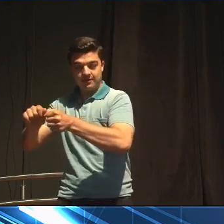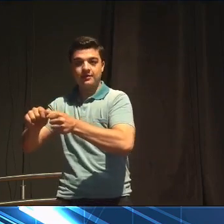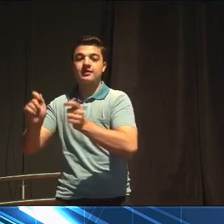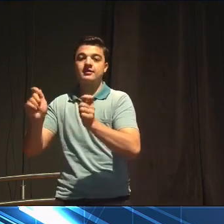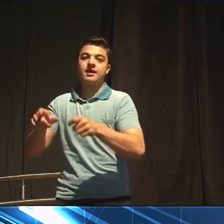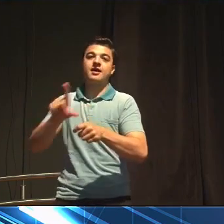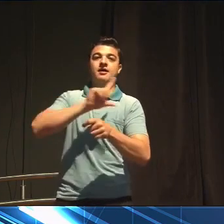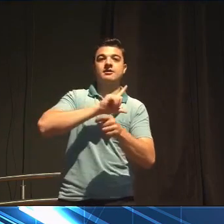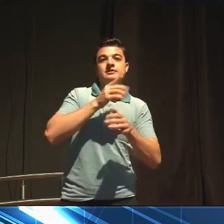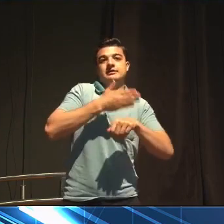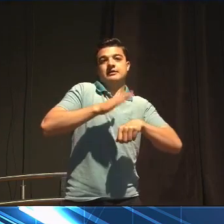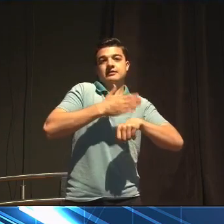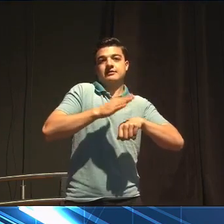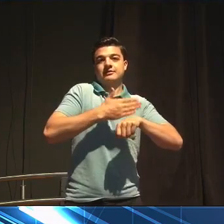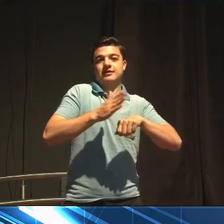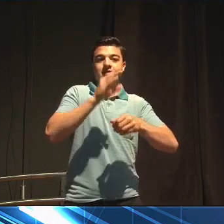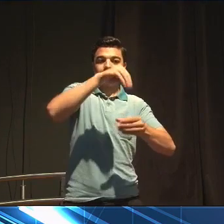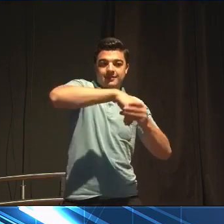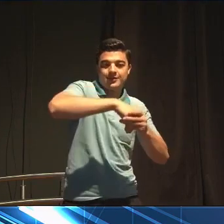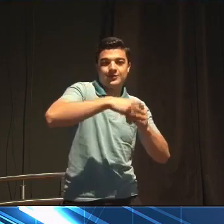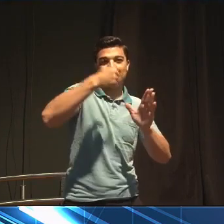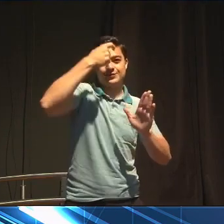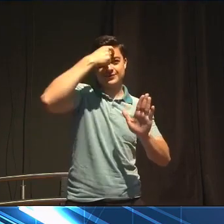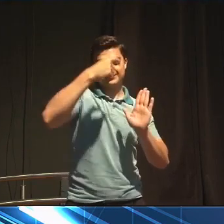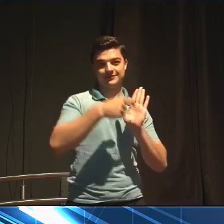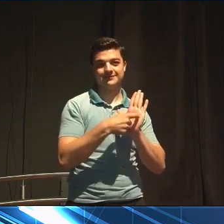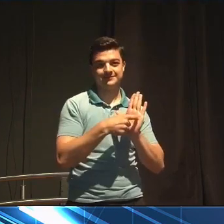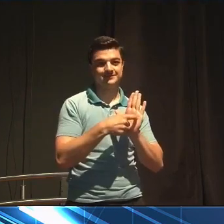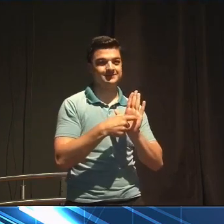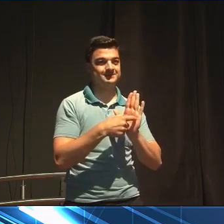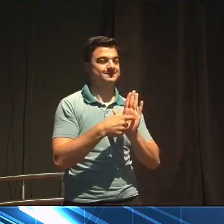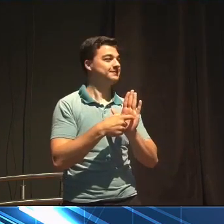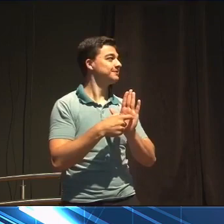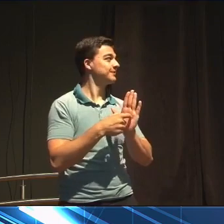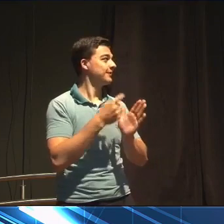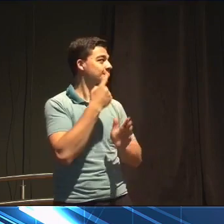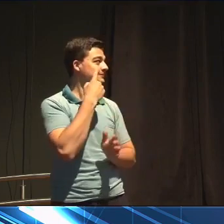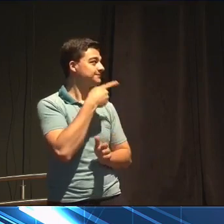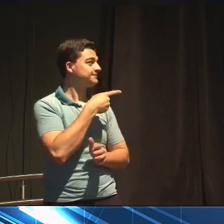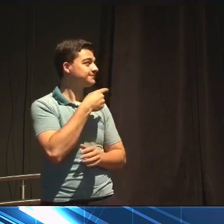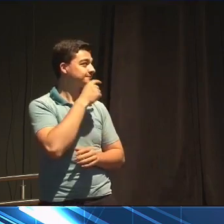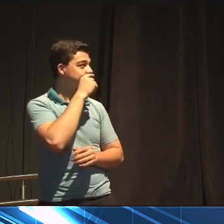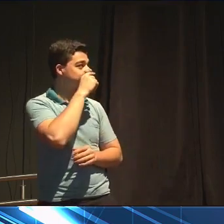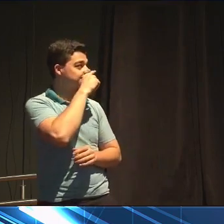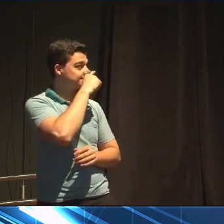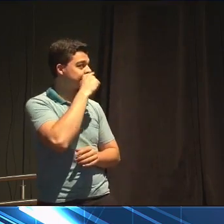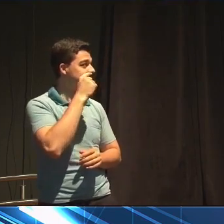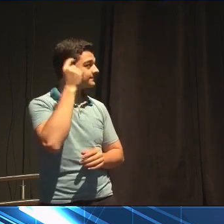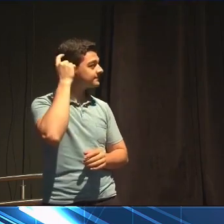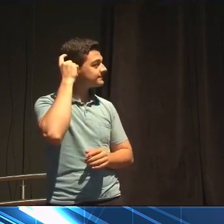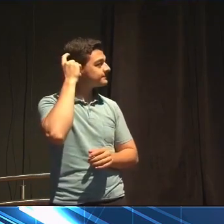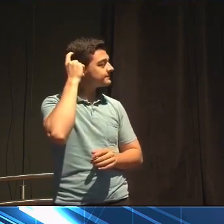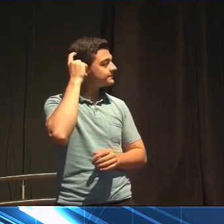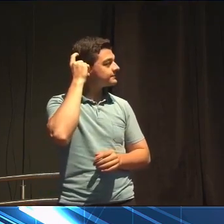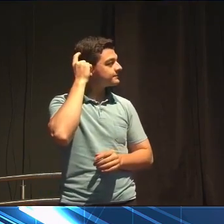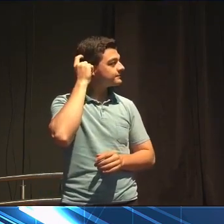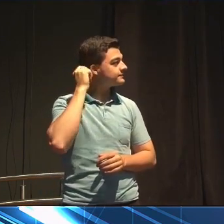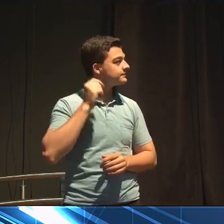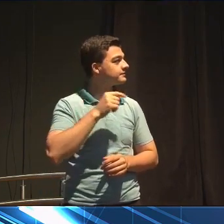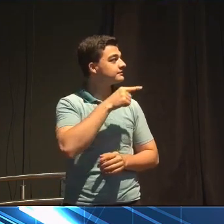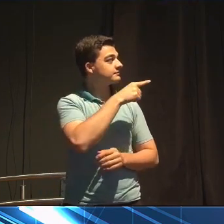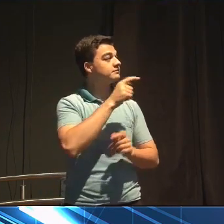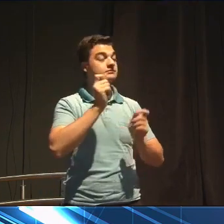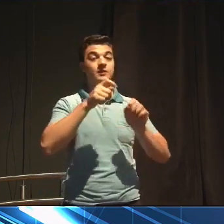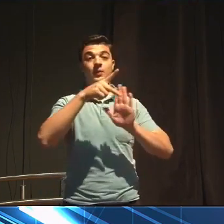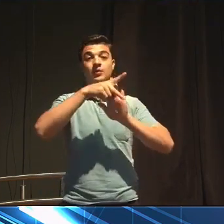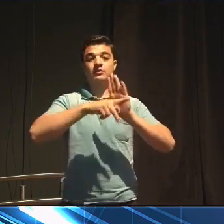plataforma chamada Isaac Sim. Aqui é um exemplo de como que você altera algo no projeto desse centro